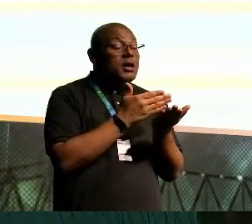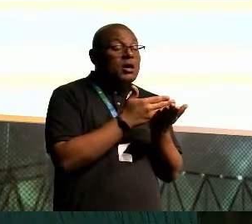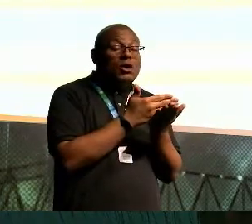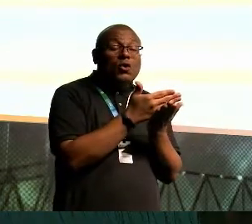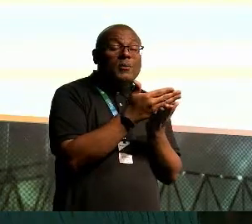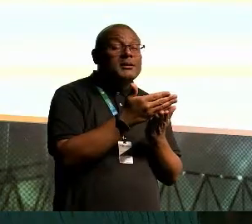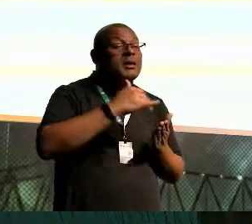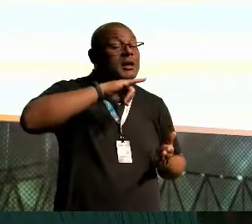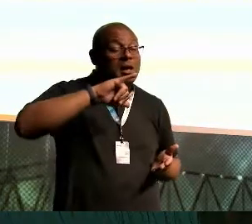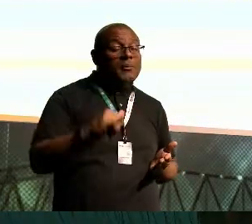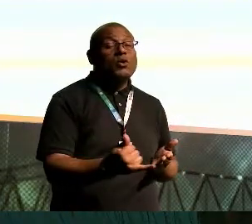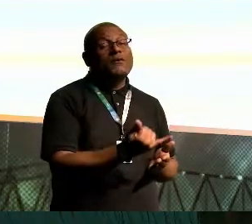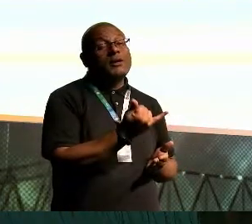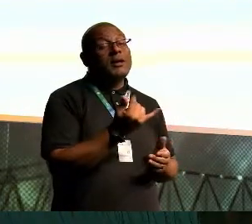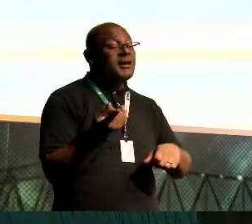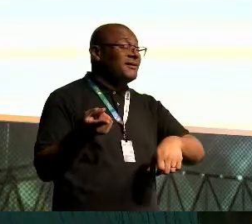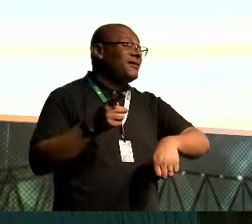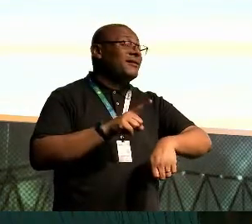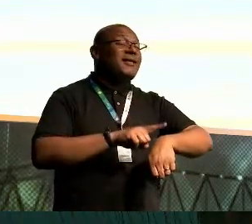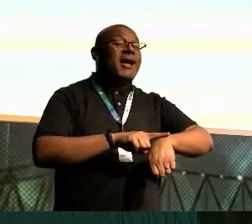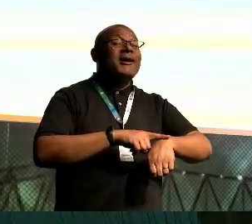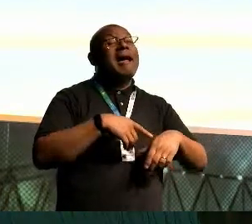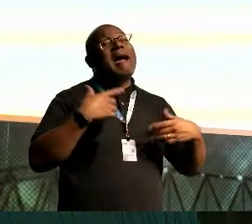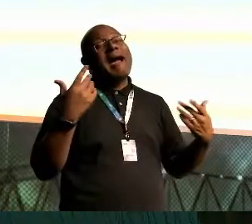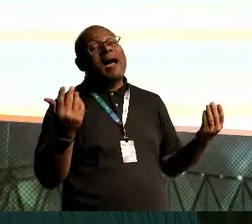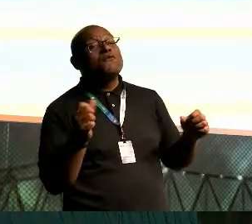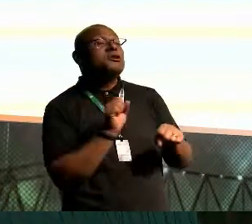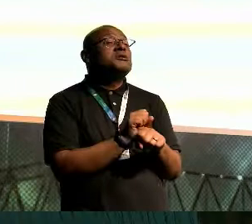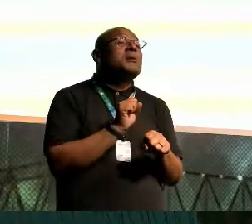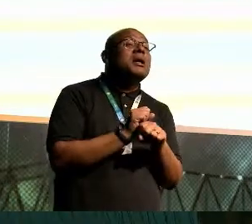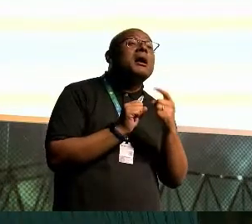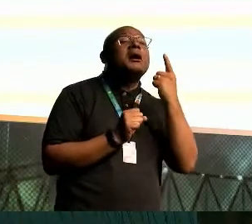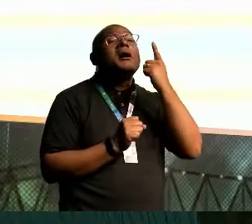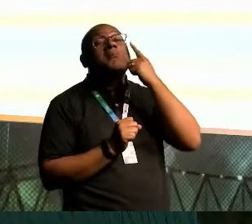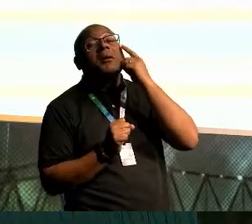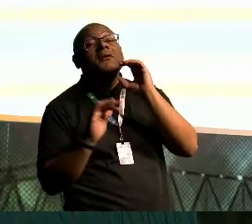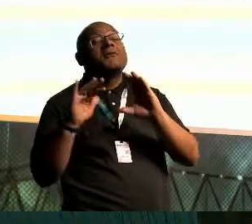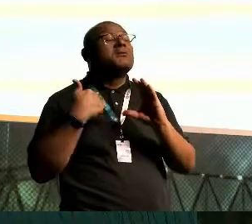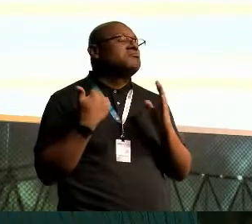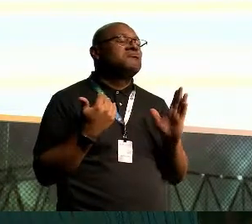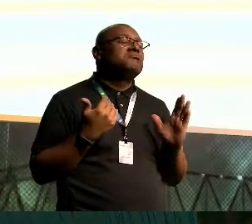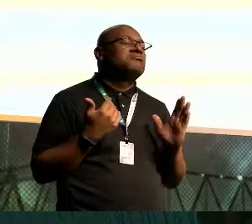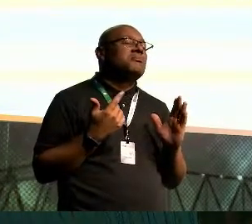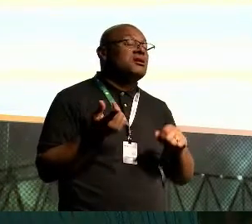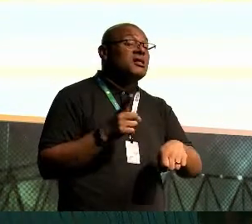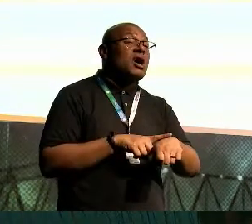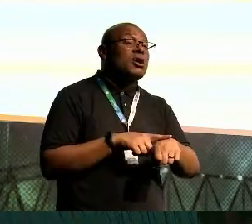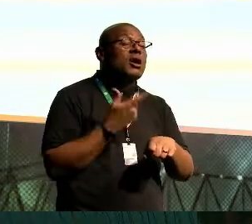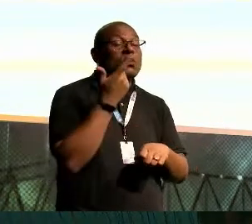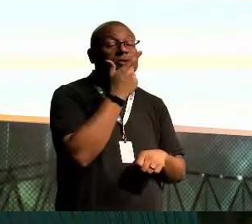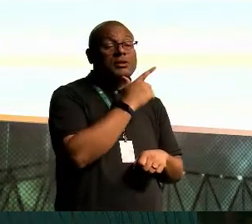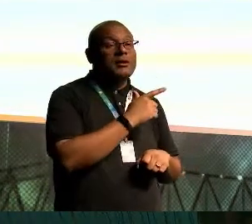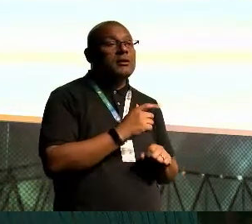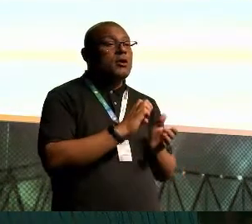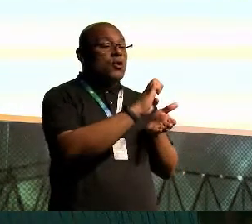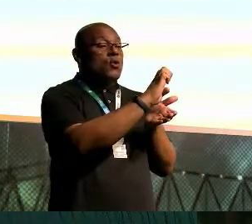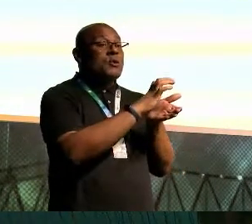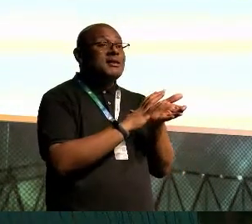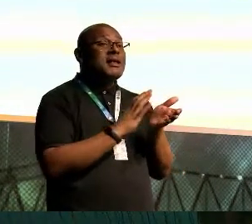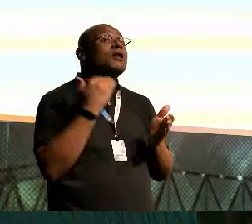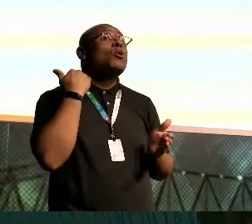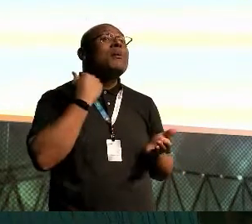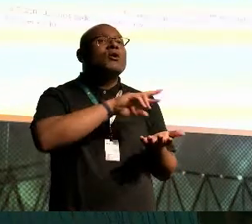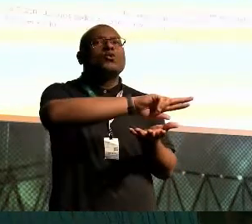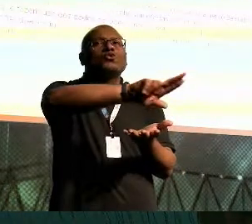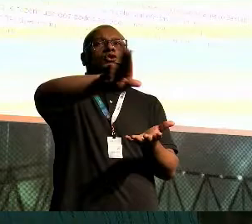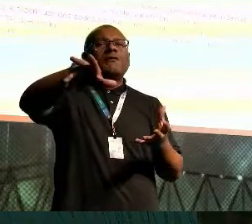as vantagens. Então, é imediato, né? Não é aquela coisa, eu vou esperar para ver se eu vou receber alguma vantagem. Extrato multibanco, enfim, já